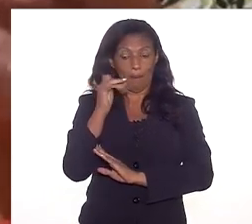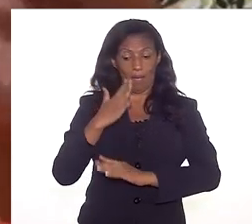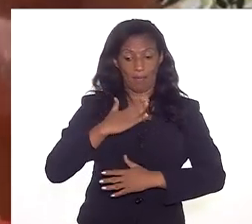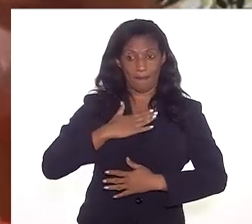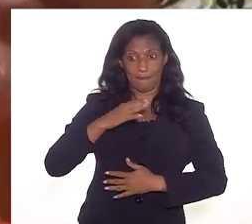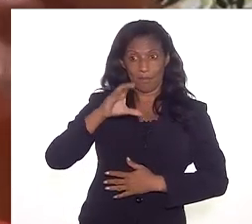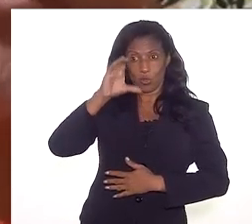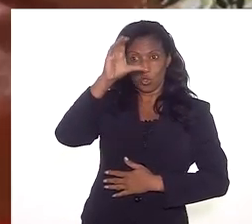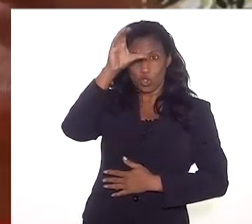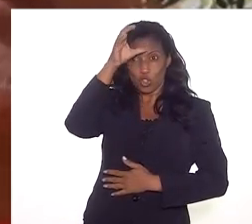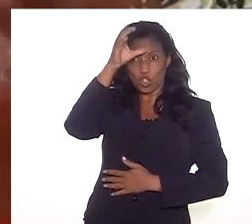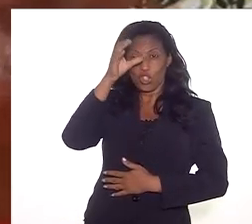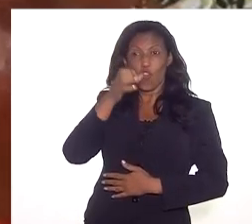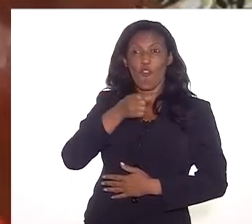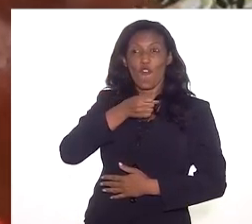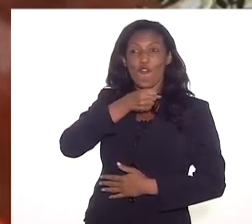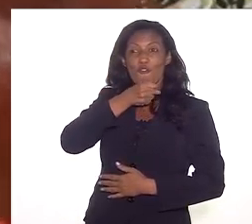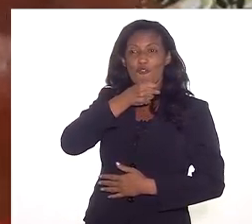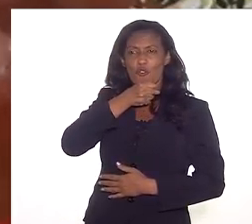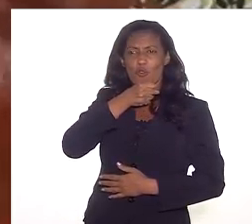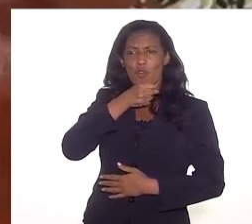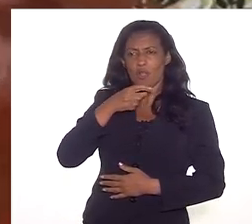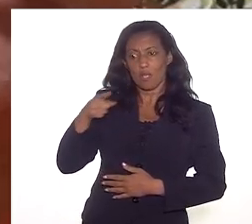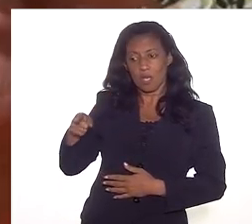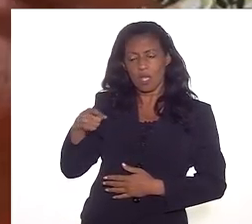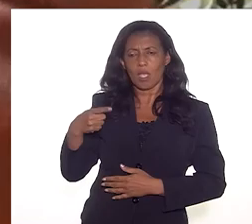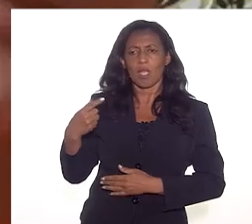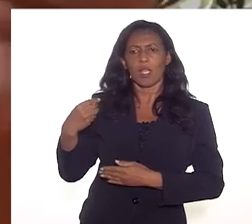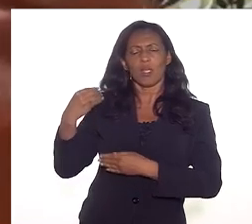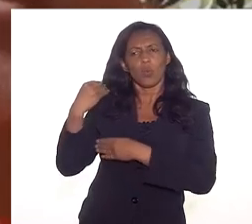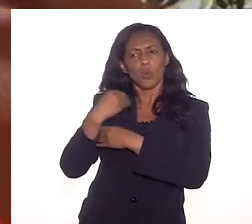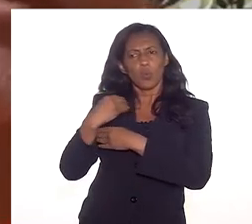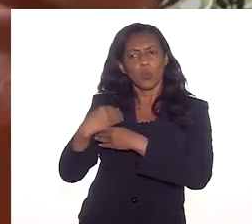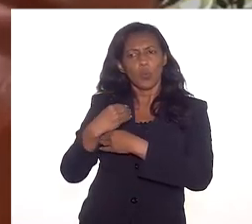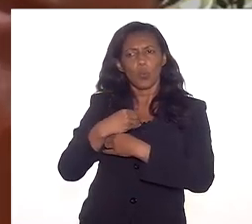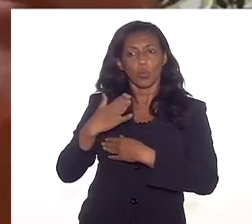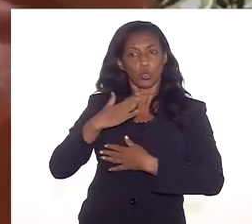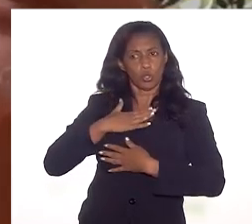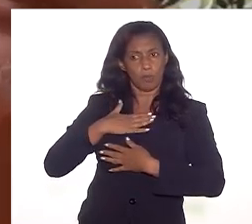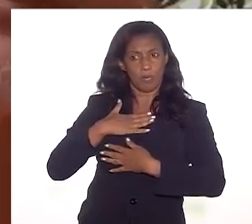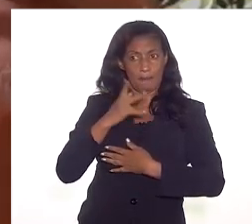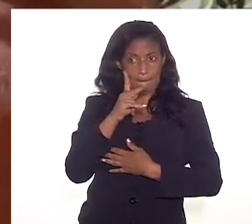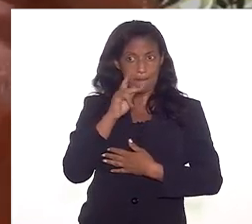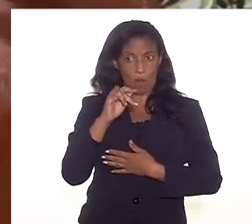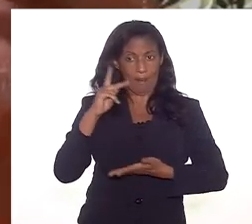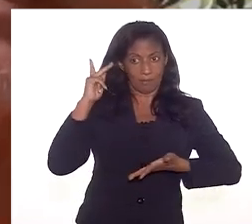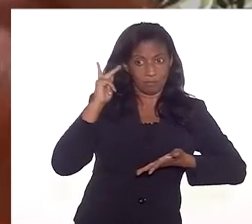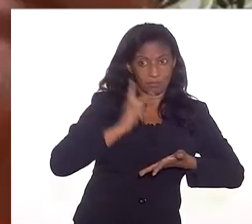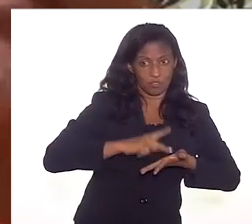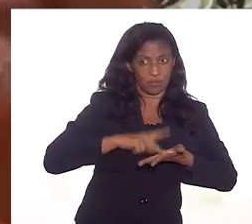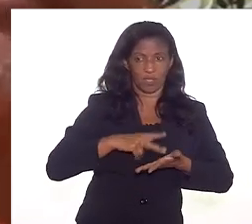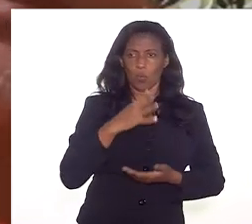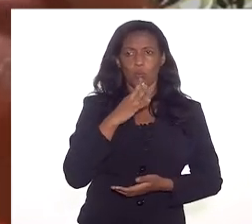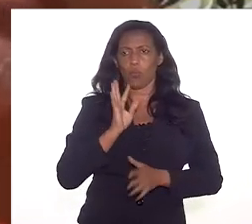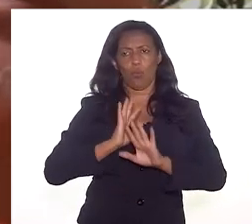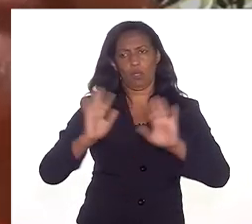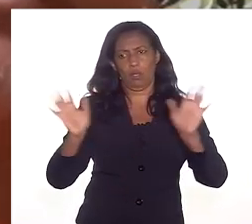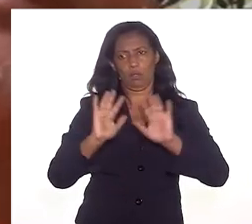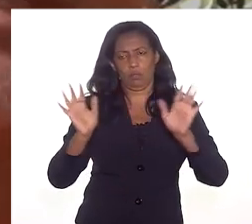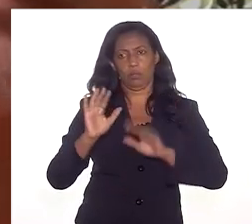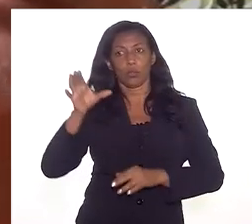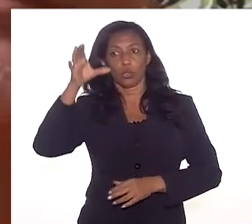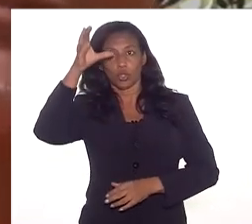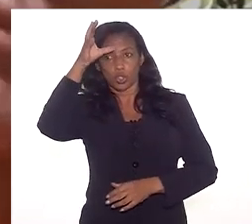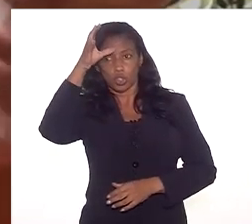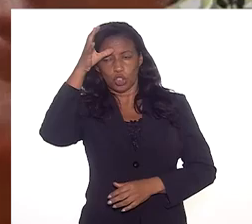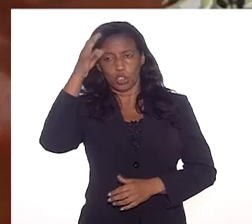meu tio-avô, que me criou desde os 2 anos de idade. O meu pai biológico eu não conheci. Ele me criou desde 2 anos